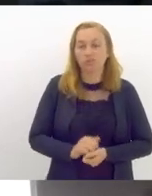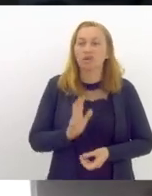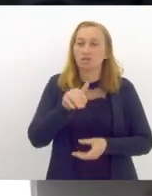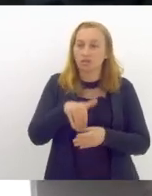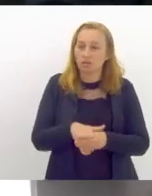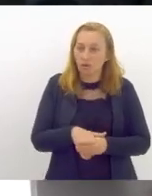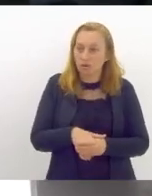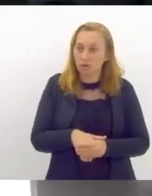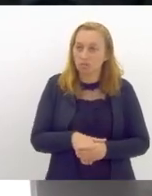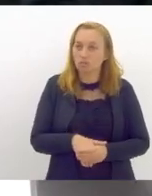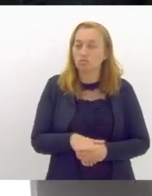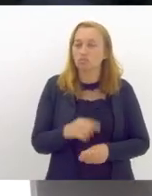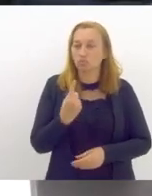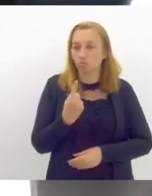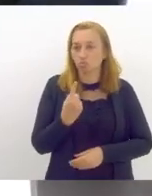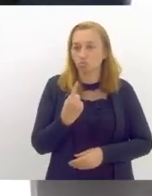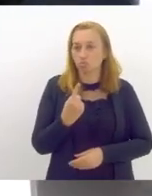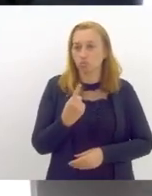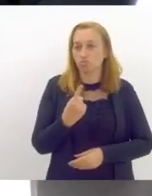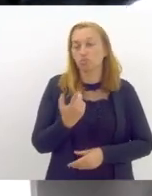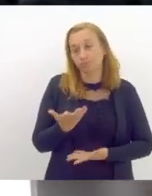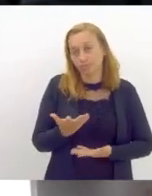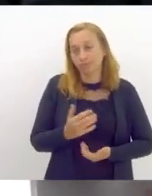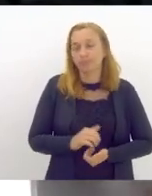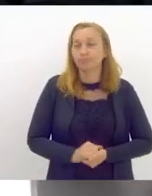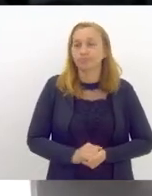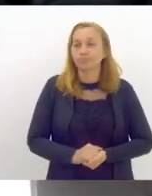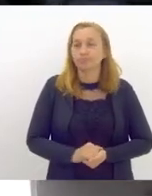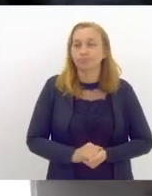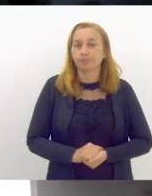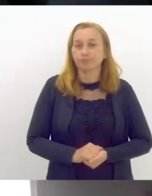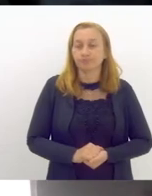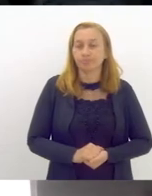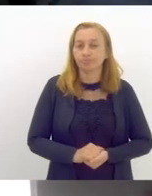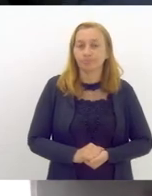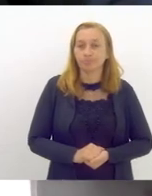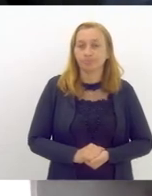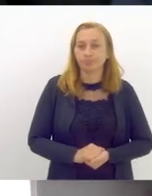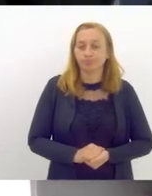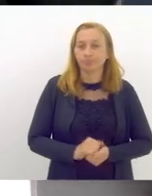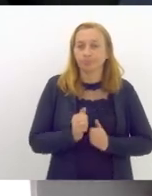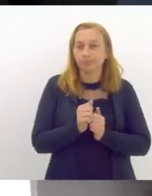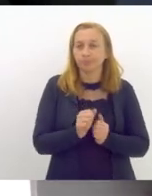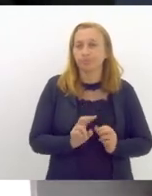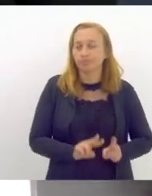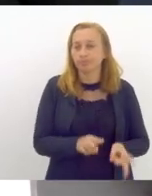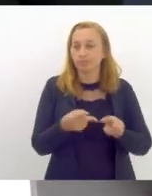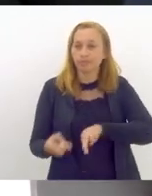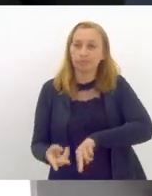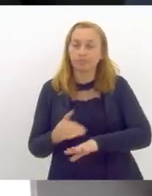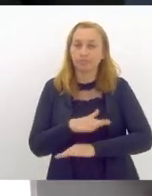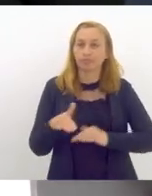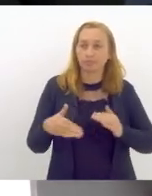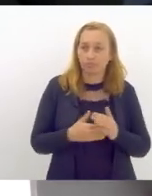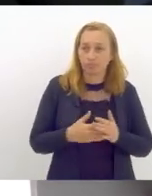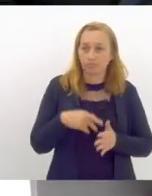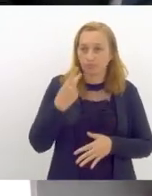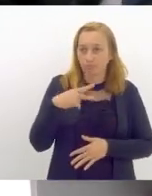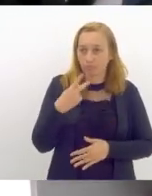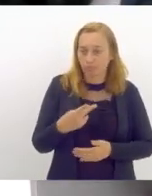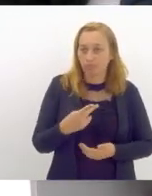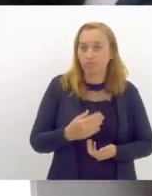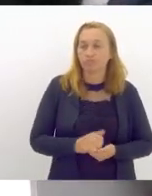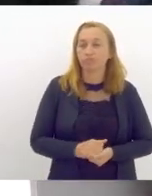voto só tem um voto e a gente tenta aqui é ter um encaminhamento de ouvir todos foi até agora